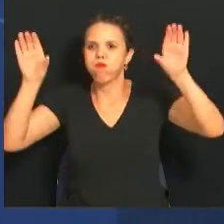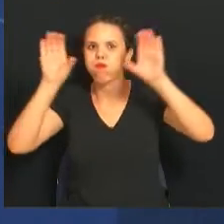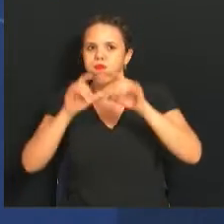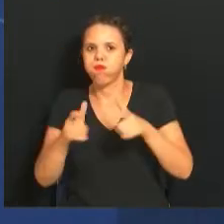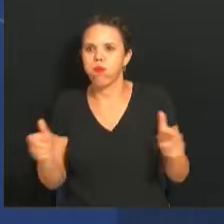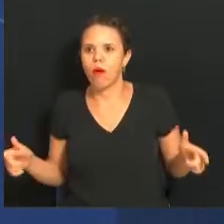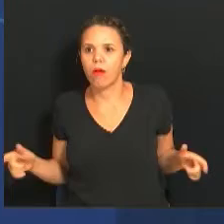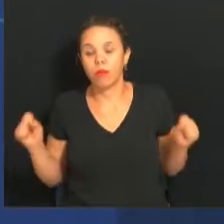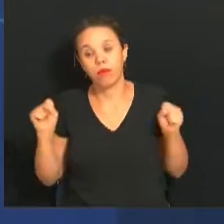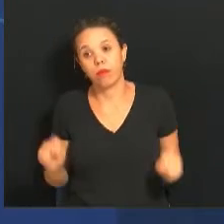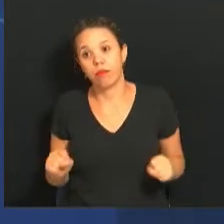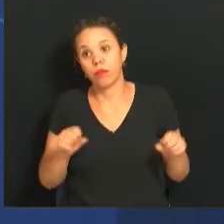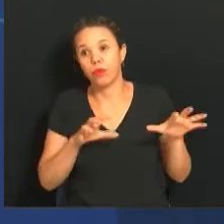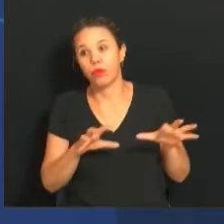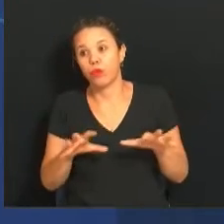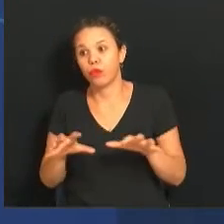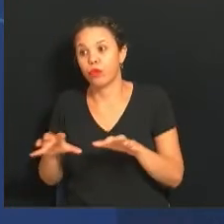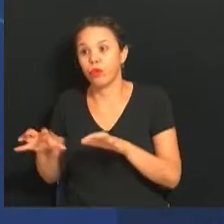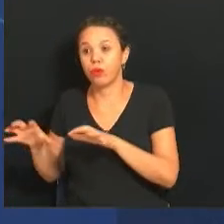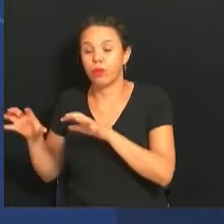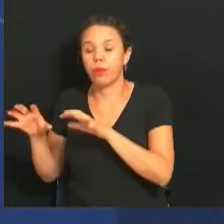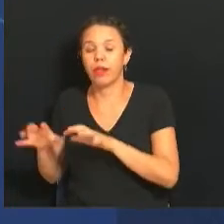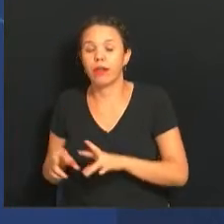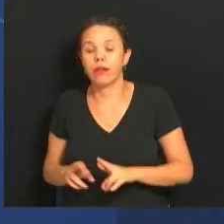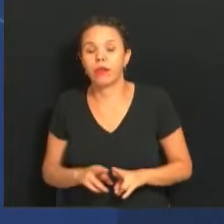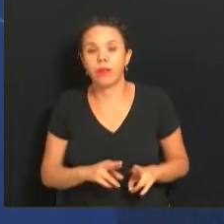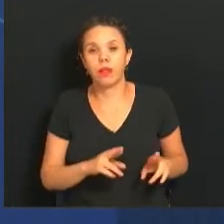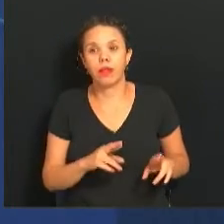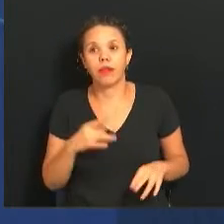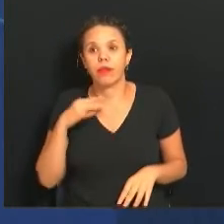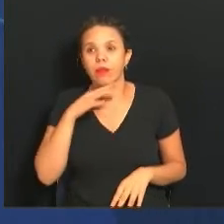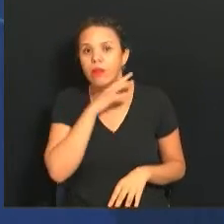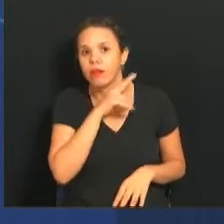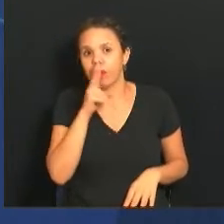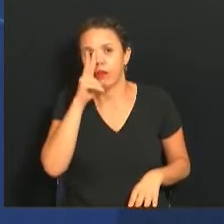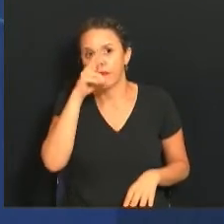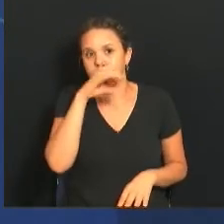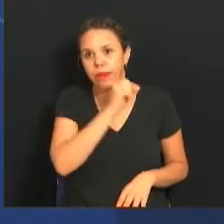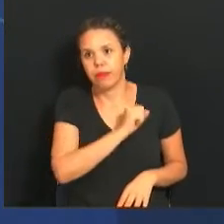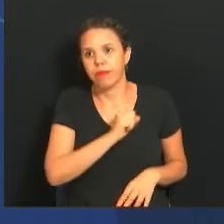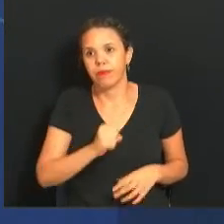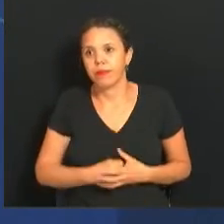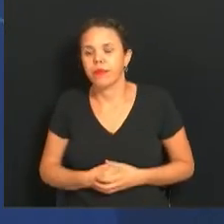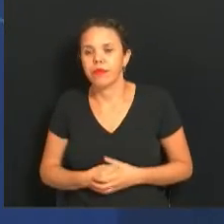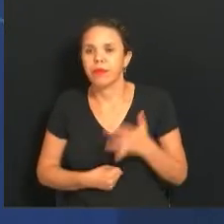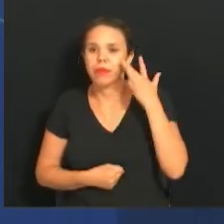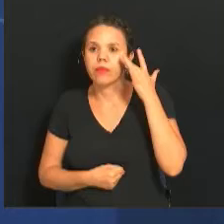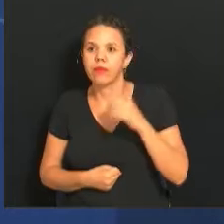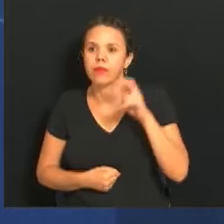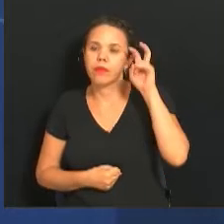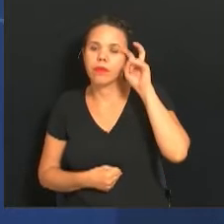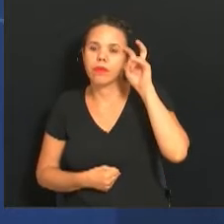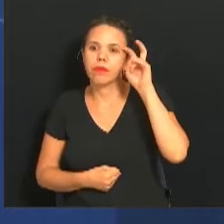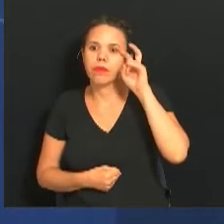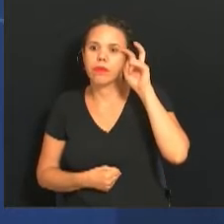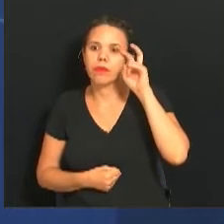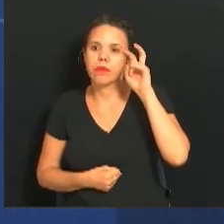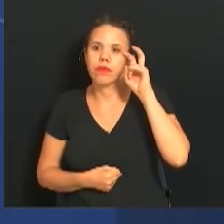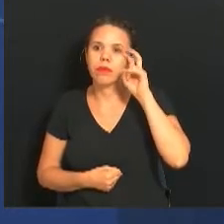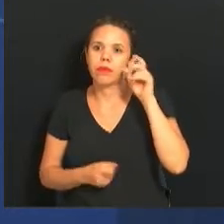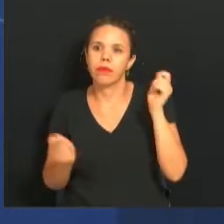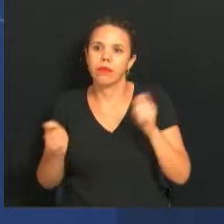aumenta e pode cair aquela famosa chuva de verão, forte e rápida. Para amanhã, quinta-feira, essa